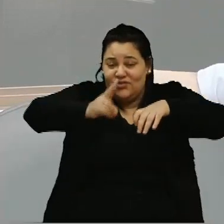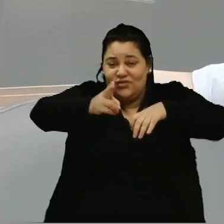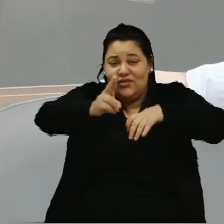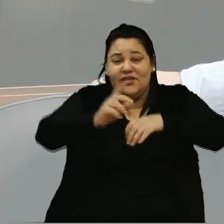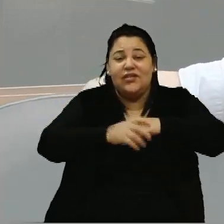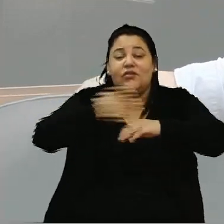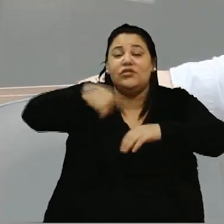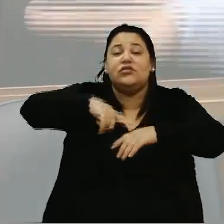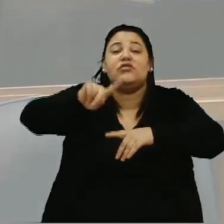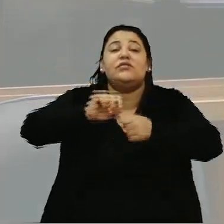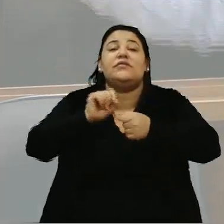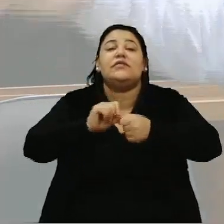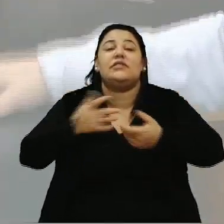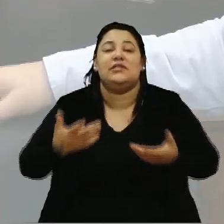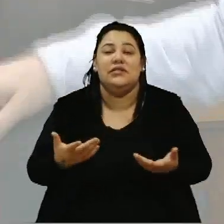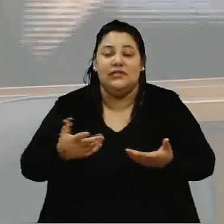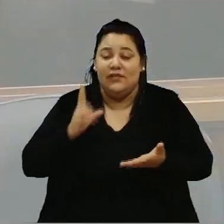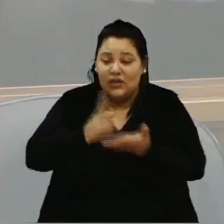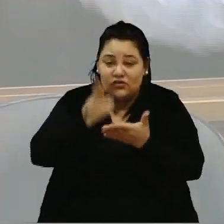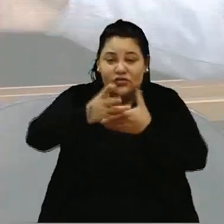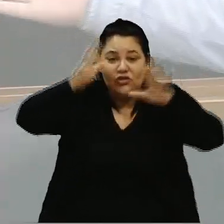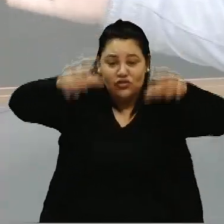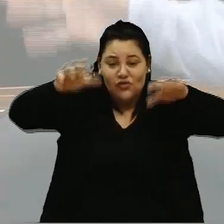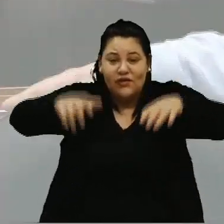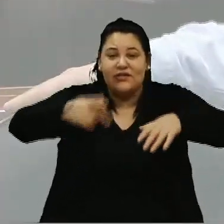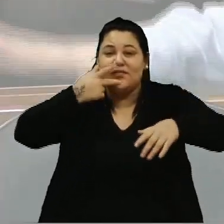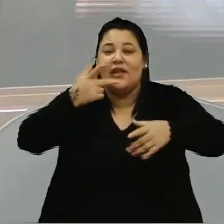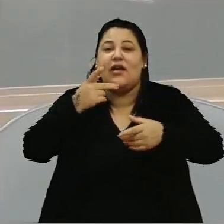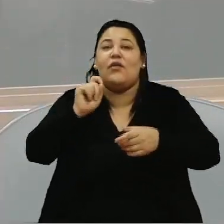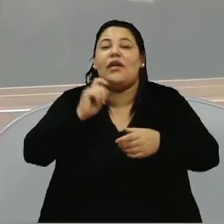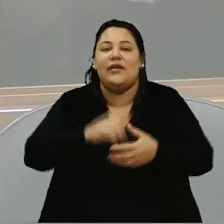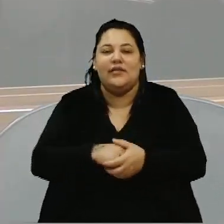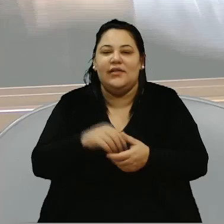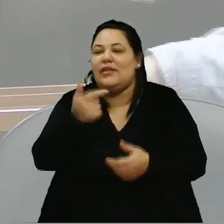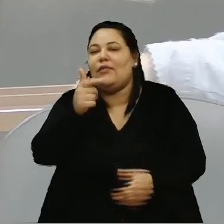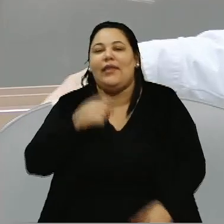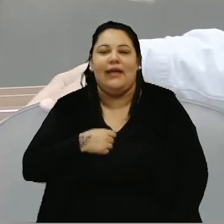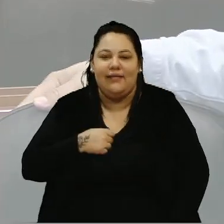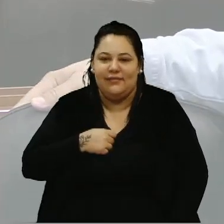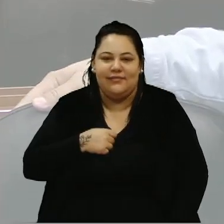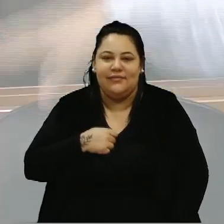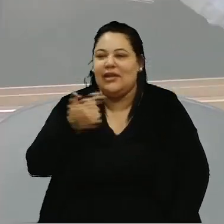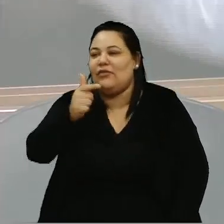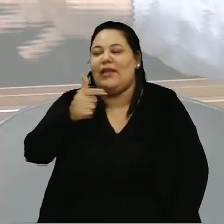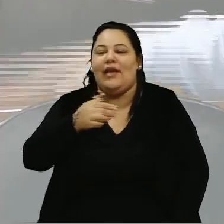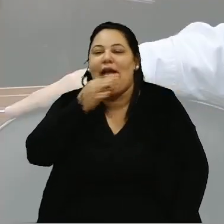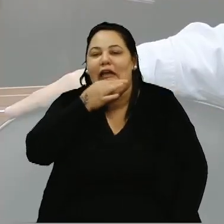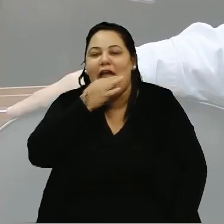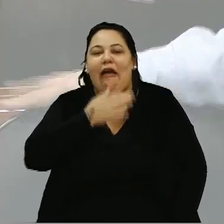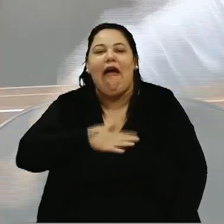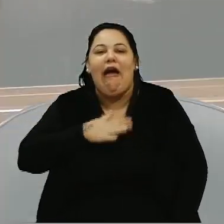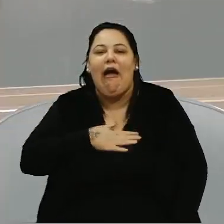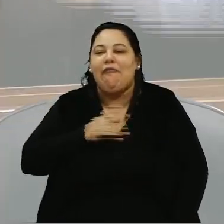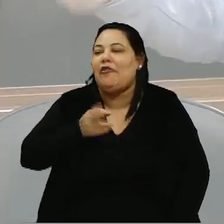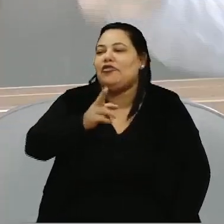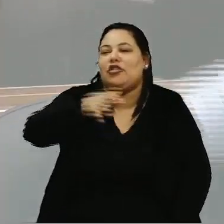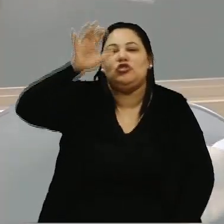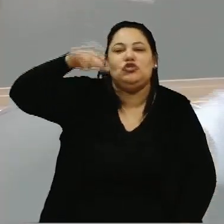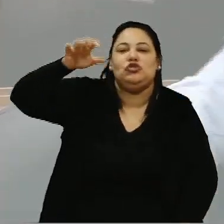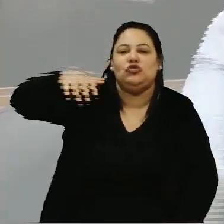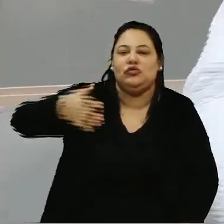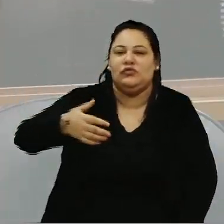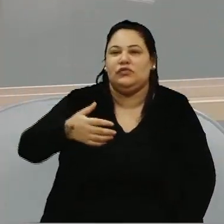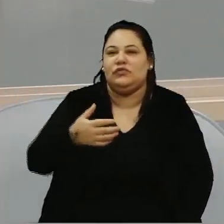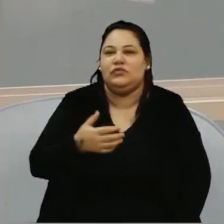vamos fazer? Vai continuar chovendo. Daí nós vamos dizer o quê? Não tem, gente. Fiquem tranquilos aí, caxienses. Vai continuar chovendo. Vai